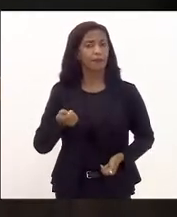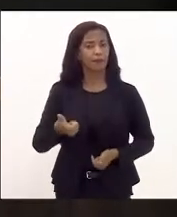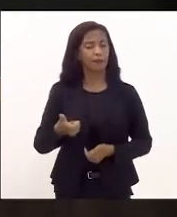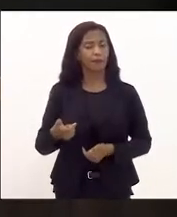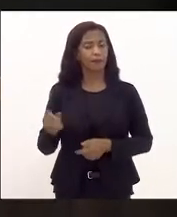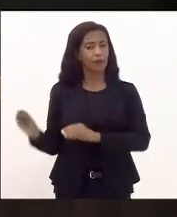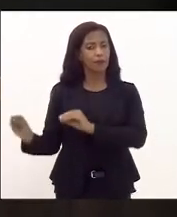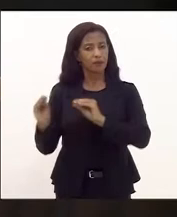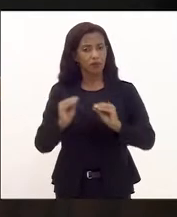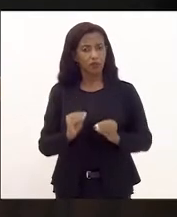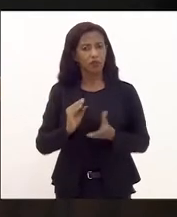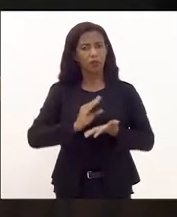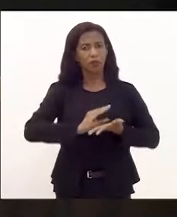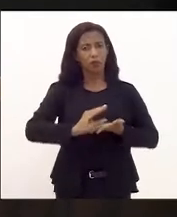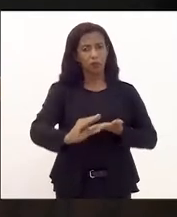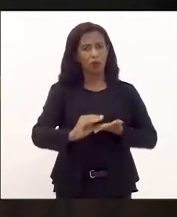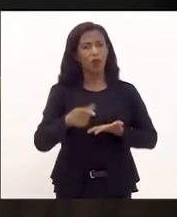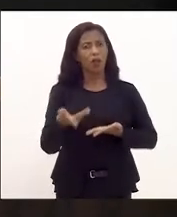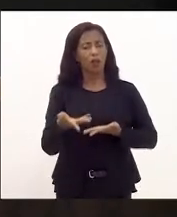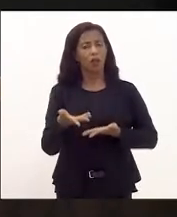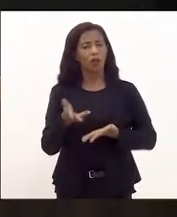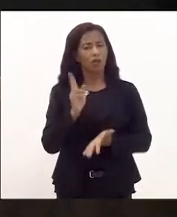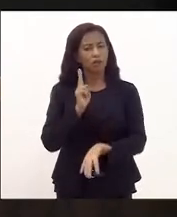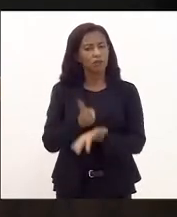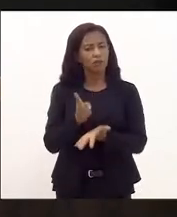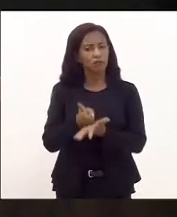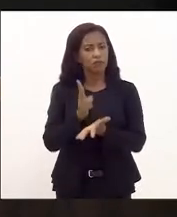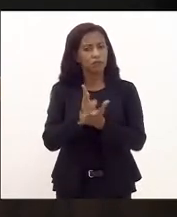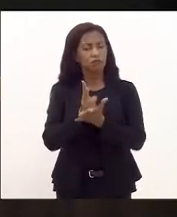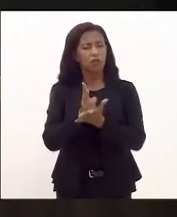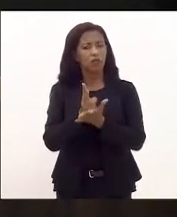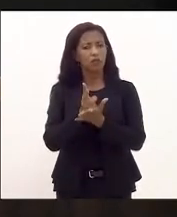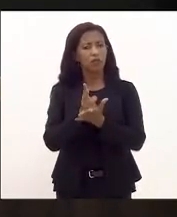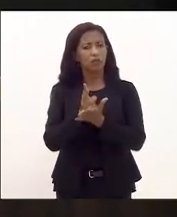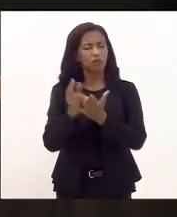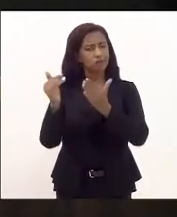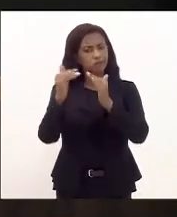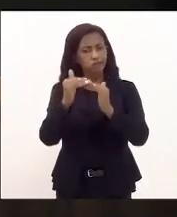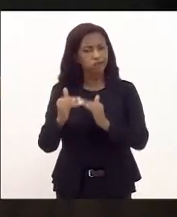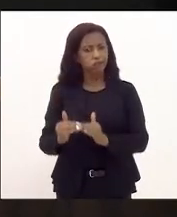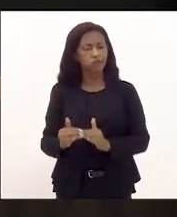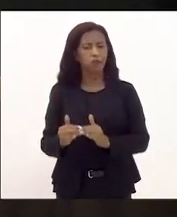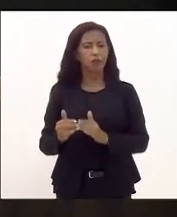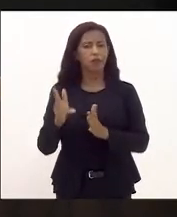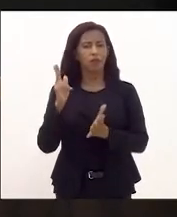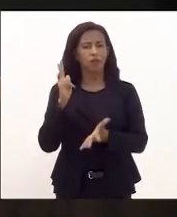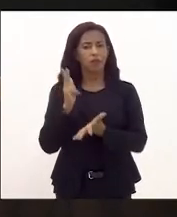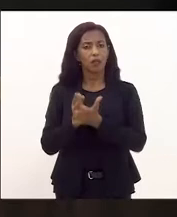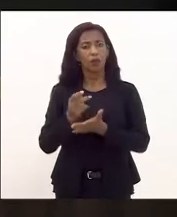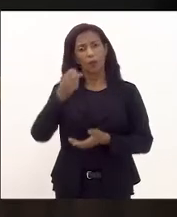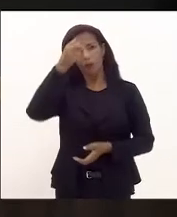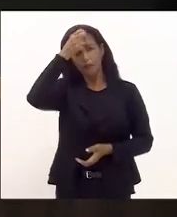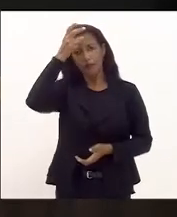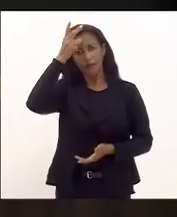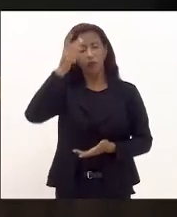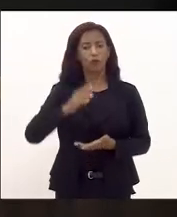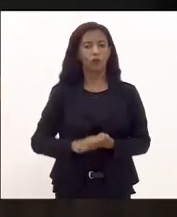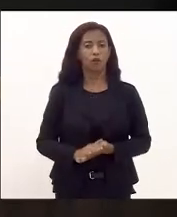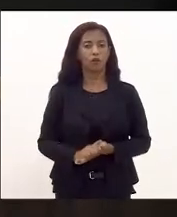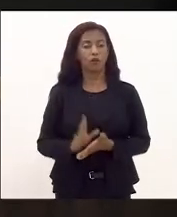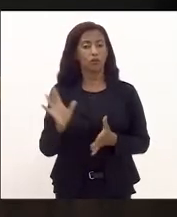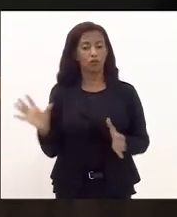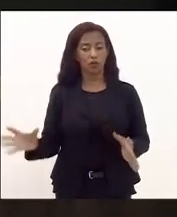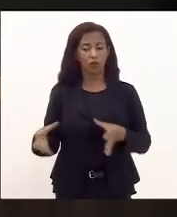essa transferência de recursos, ela vai seguir o mesmo critério que segue para mandar para os municípios, só que em